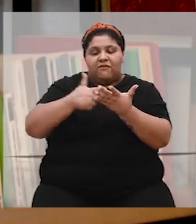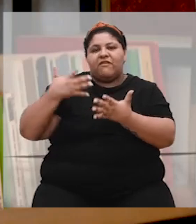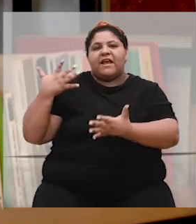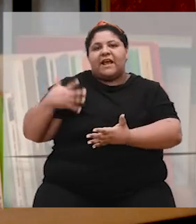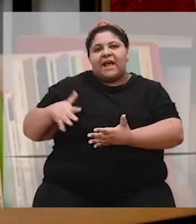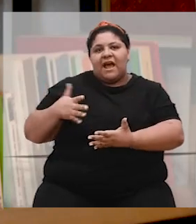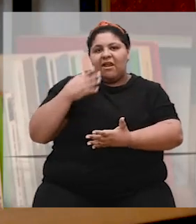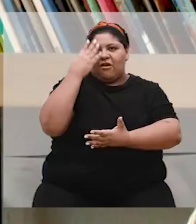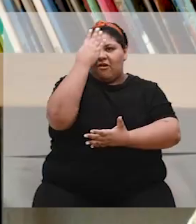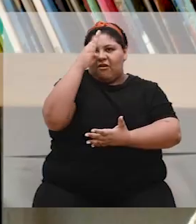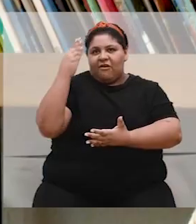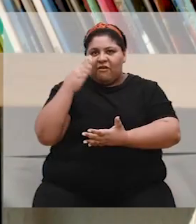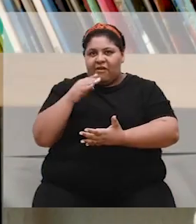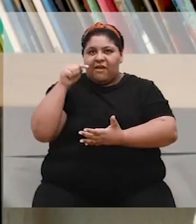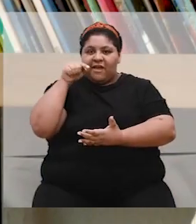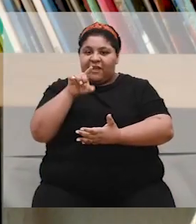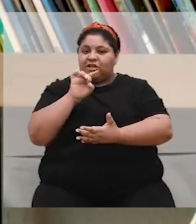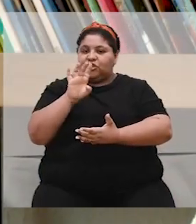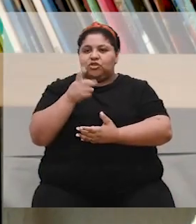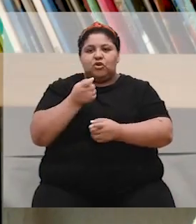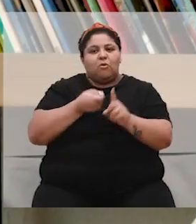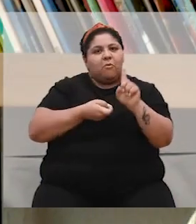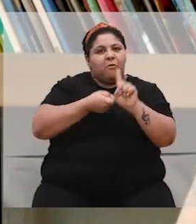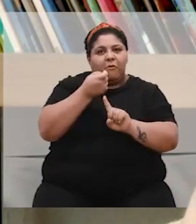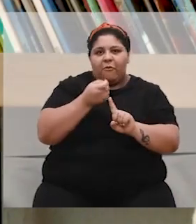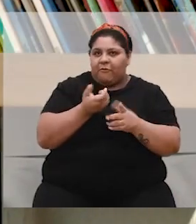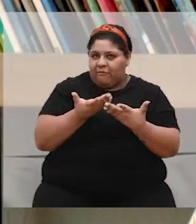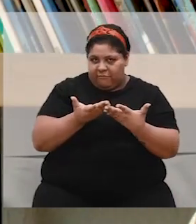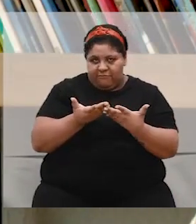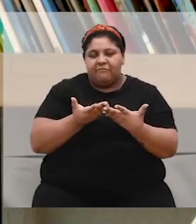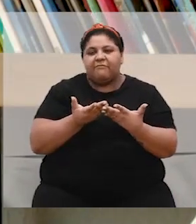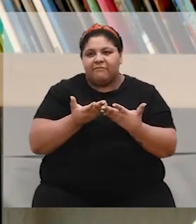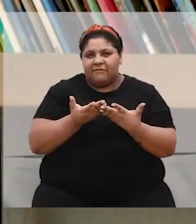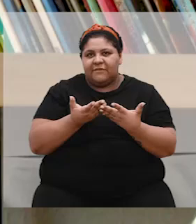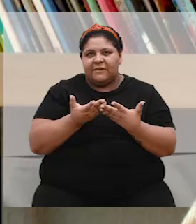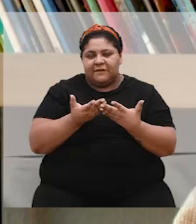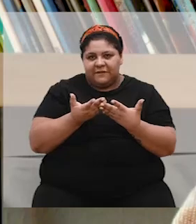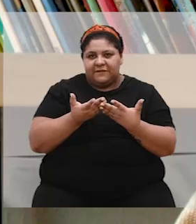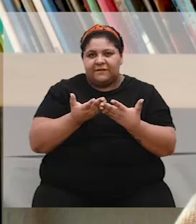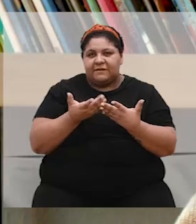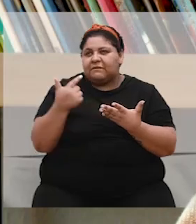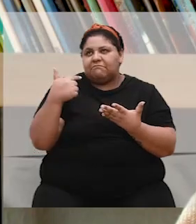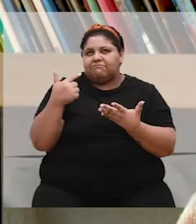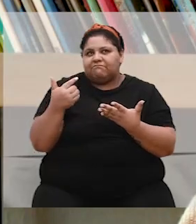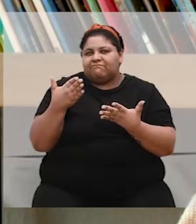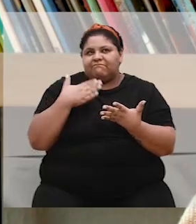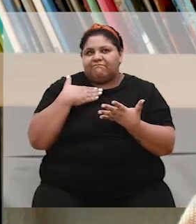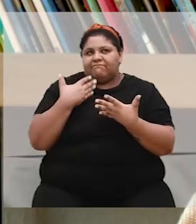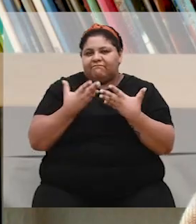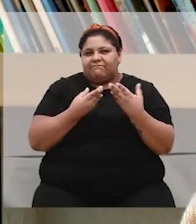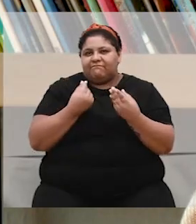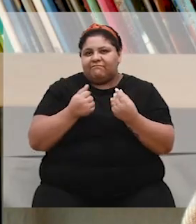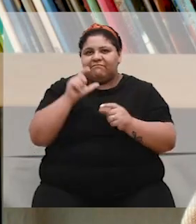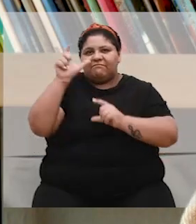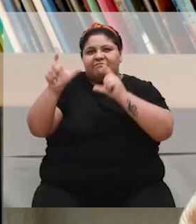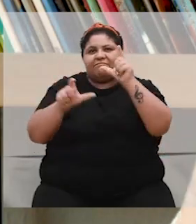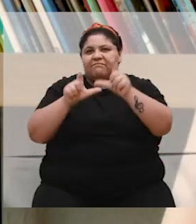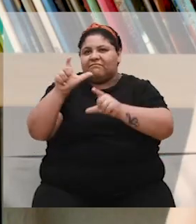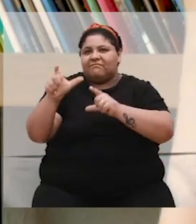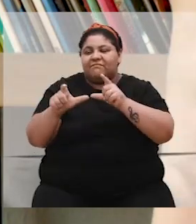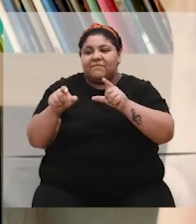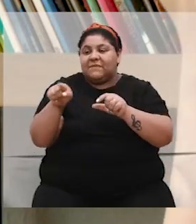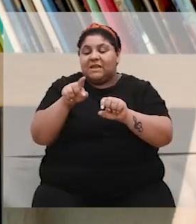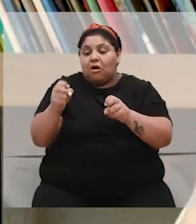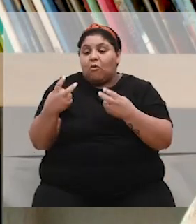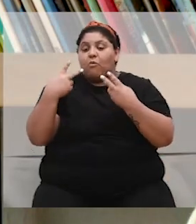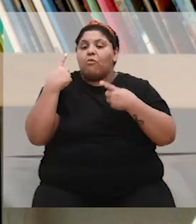questões, o livro é caro. Na biblioteca é só uma mensalidade, a gente pega o livro. Então, para mim, as